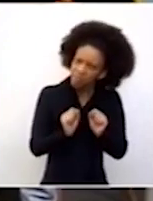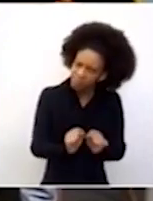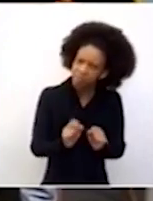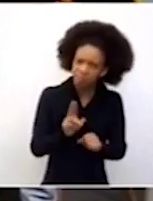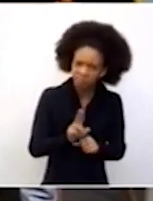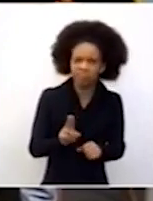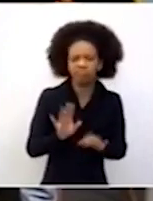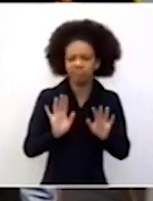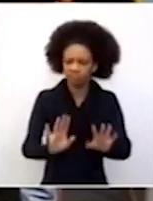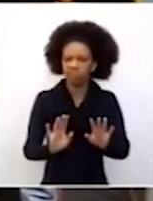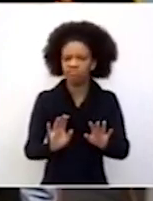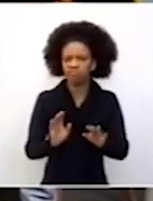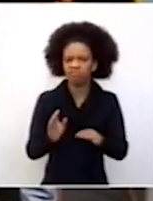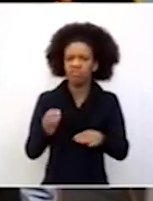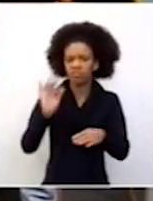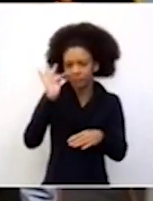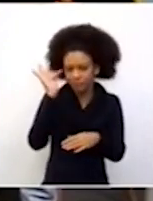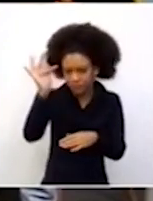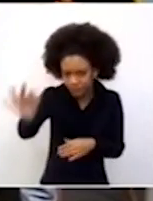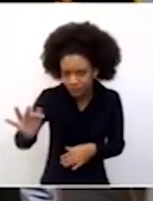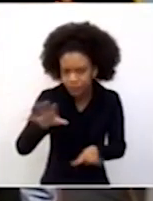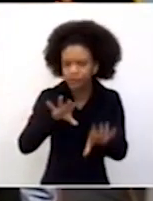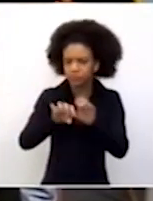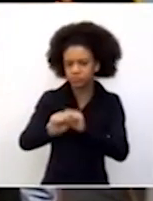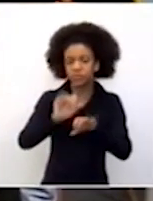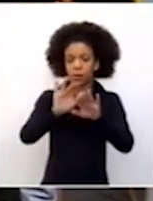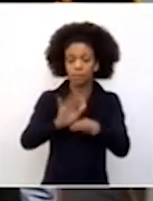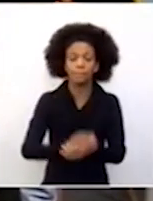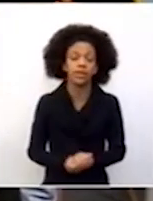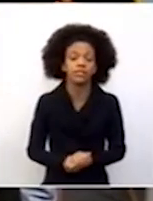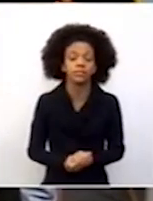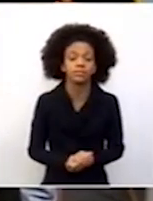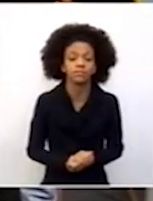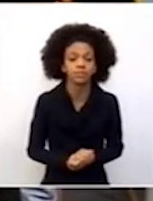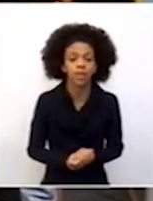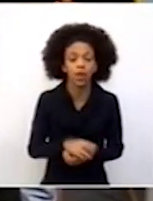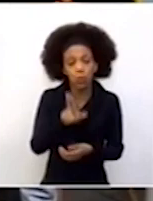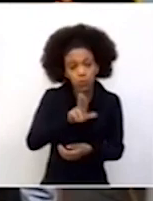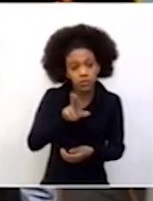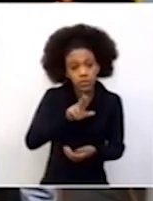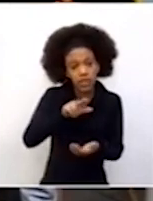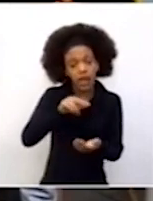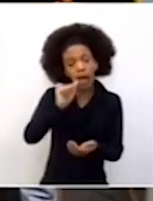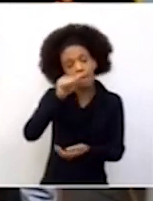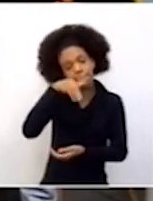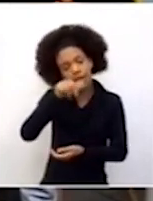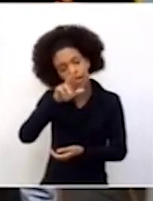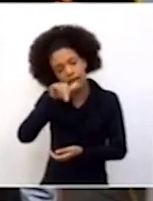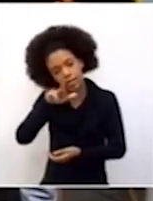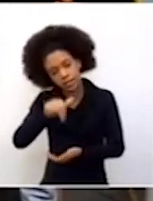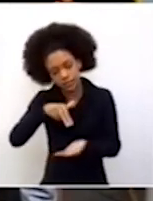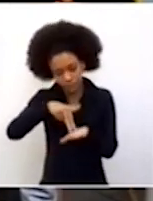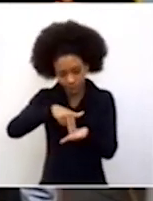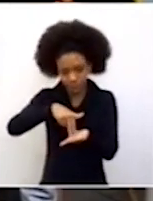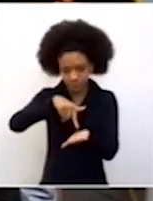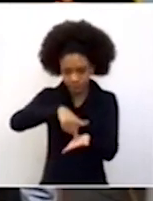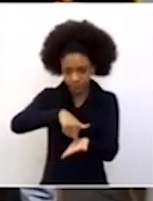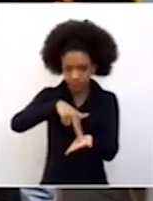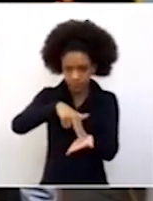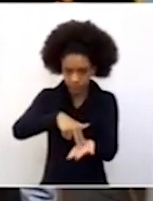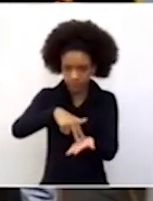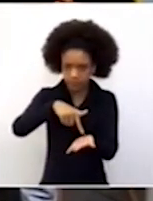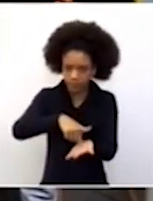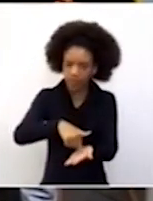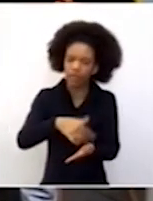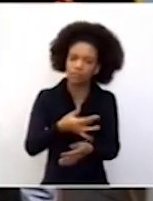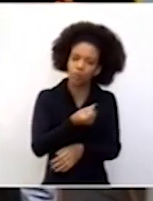adentrar mais em futuros ATPCs, né? Aí nessa perspectiva de utilizar amarelinha, né? Que aí você tem pelo menos a questão da contagem, né? De número